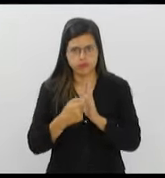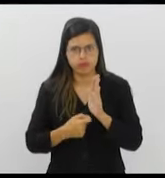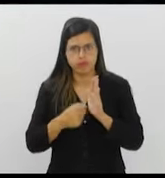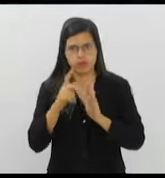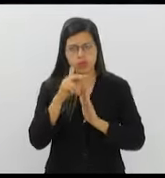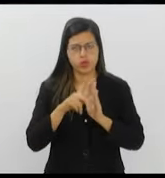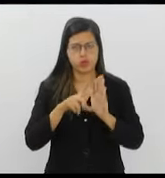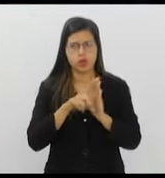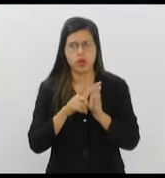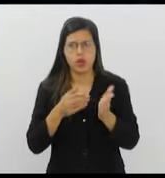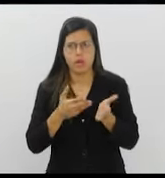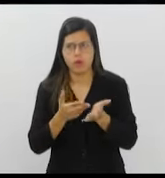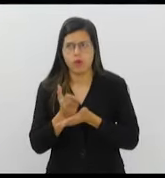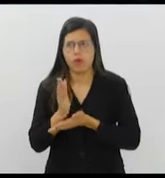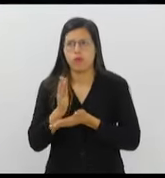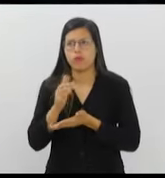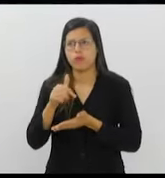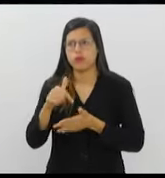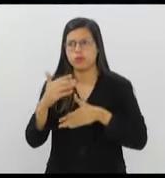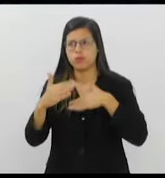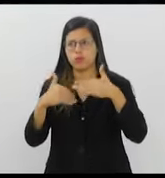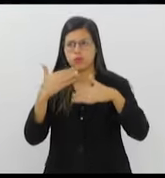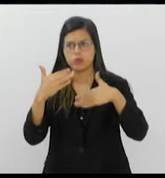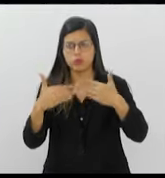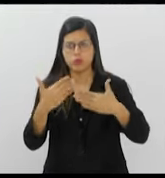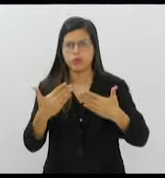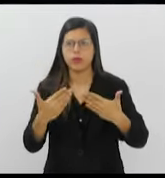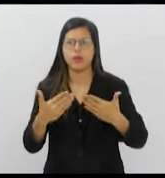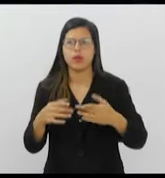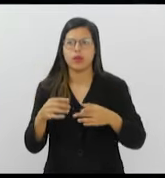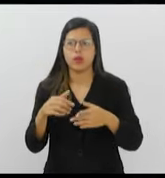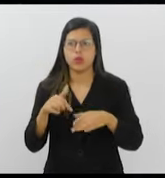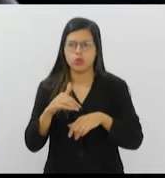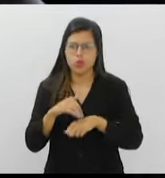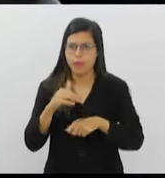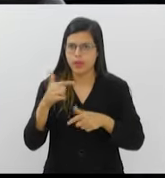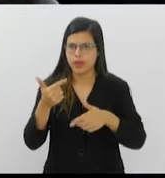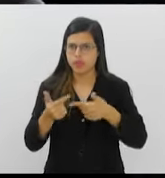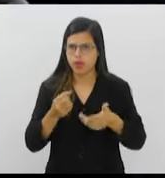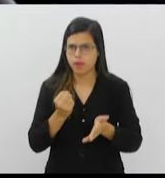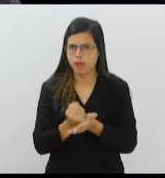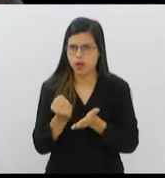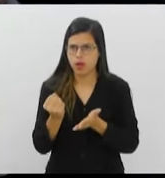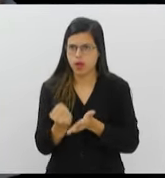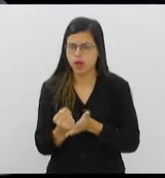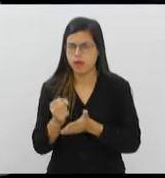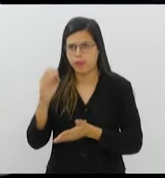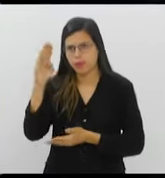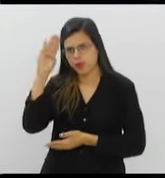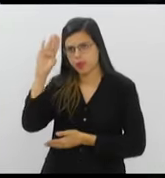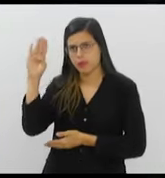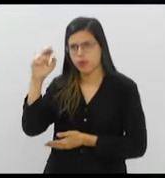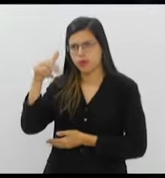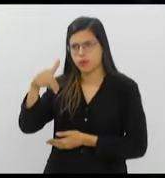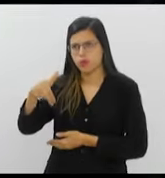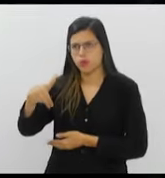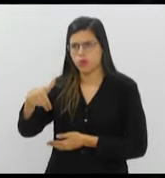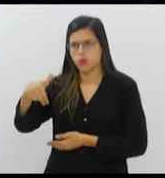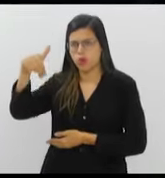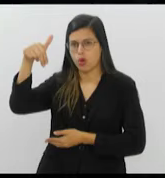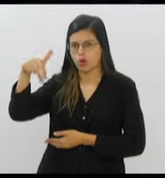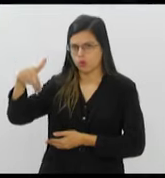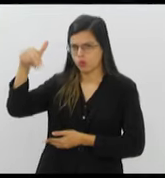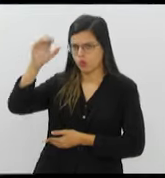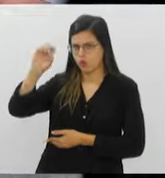aprovada pelo desenvolvimento, pela geração de emprego, principalmente no norte e noroeste